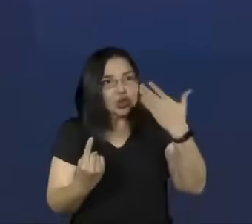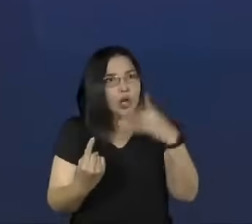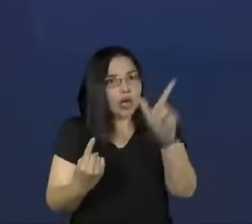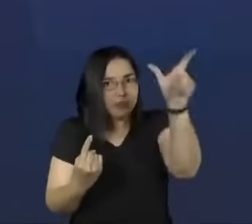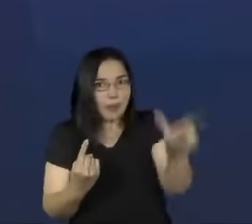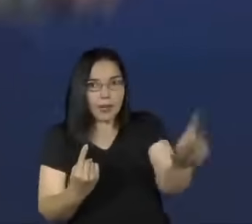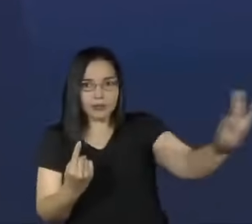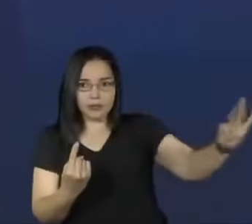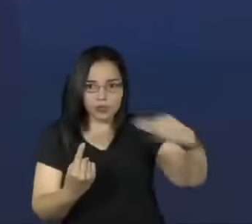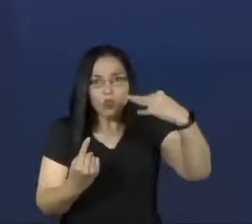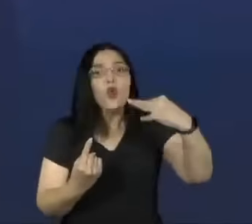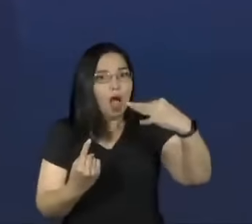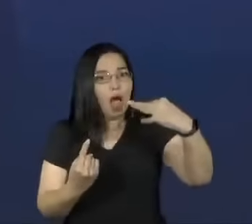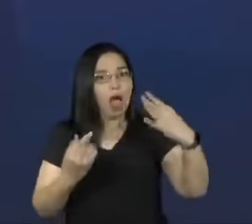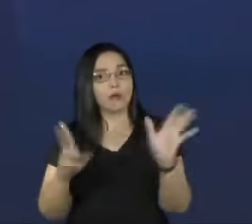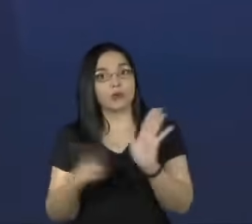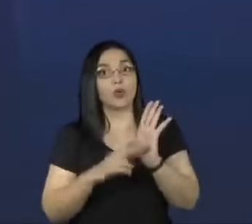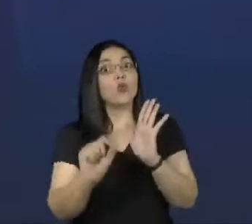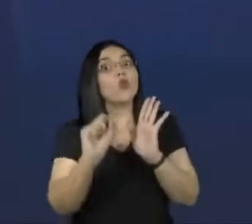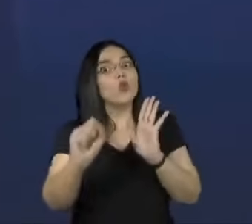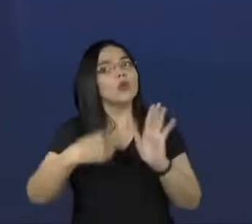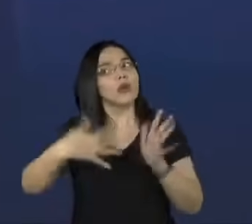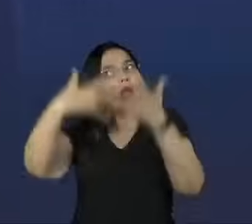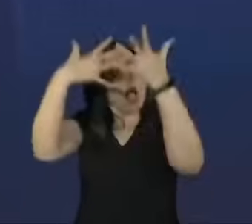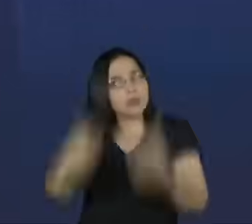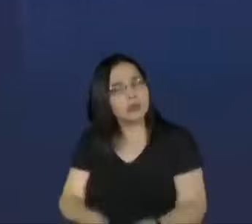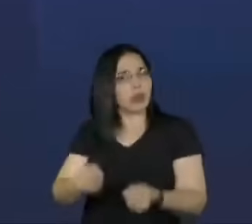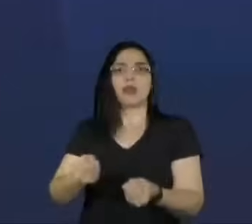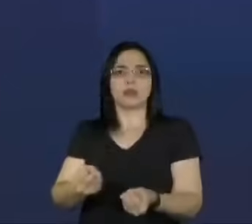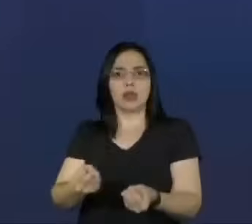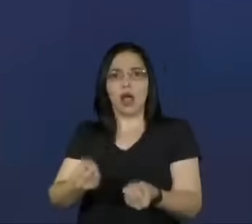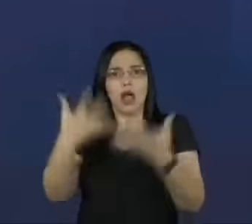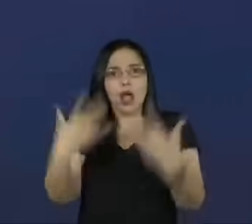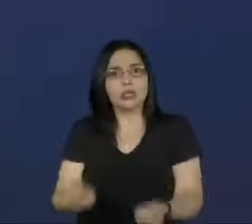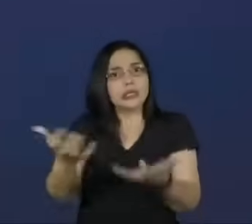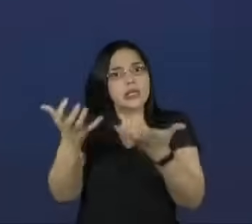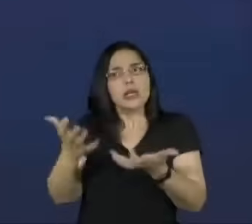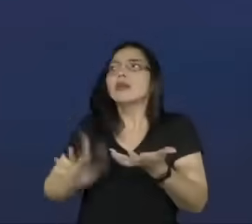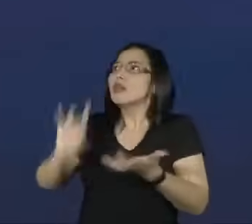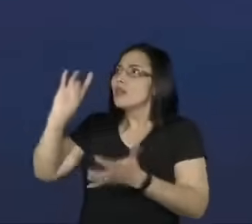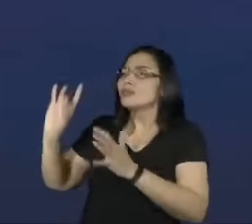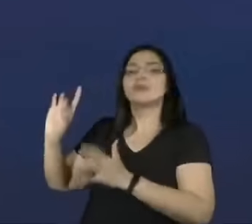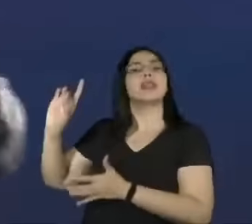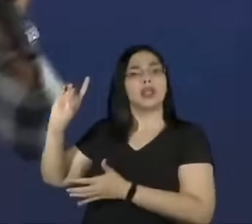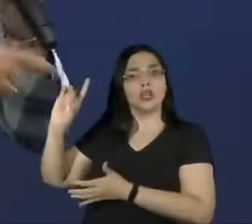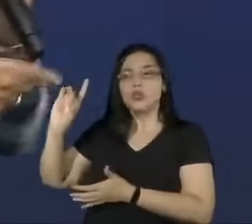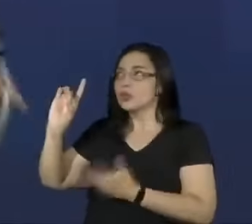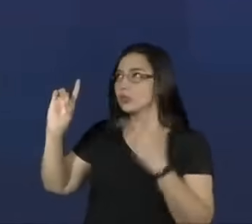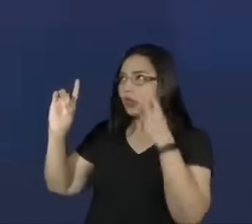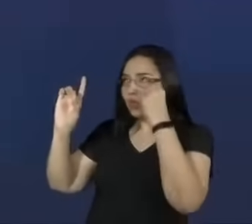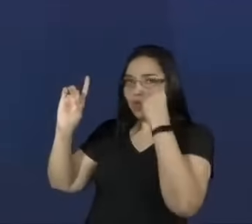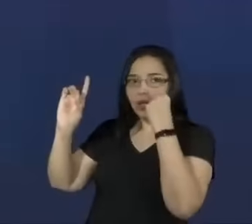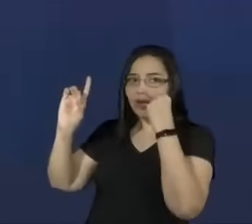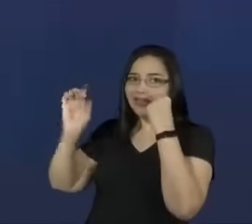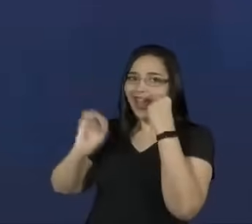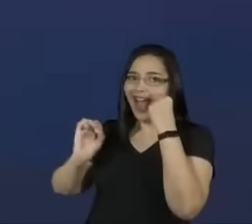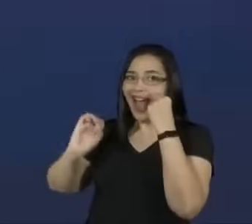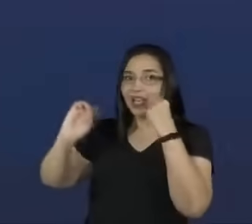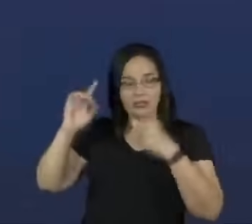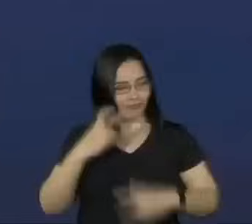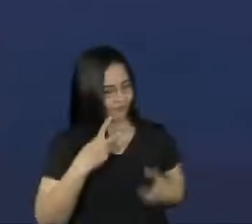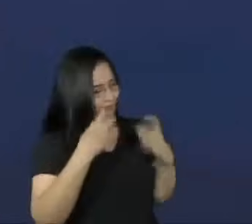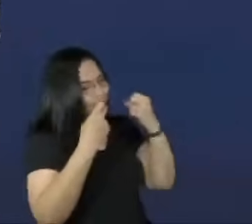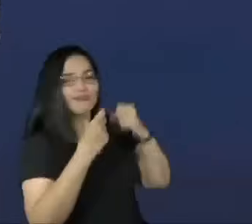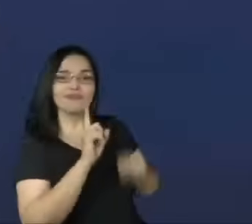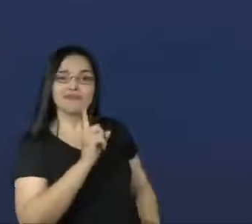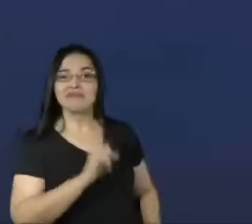e vem aqui à frente você tá dizendo para Deus que você aceita que você o quer e aquele que não se envergonha dele diante dos homens ele também não vai se envergonhar